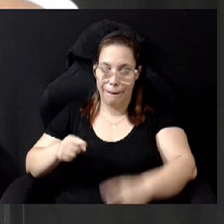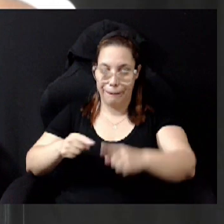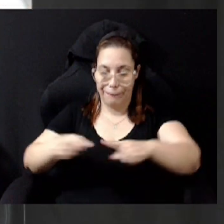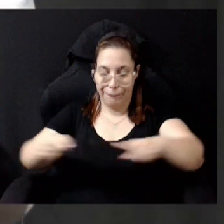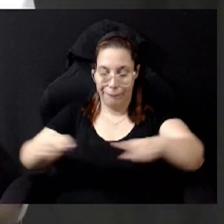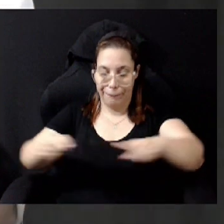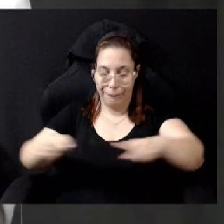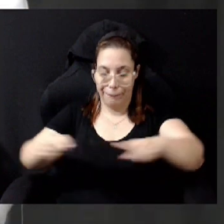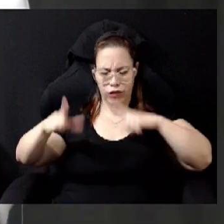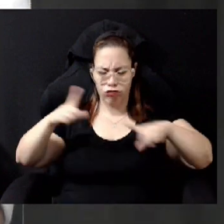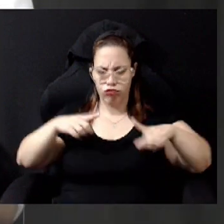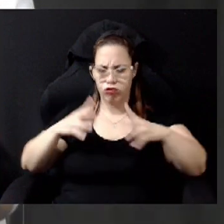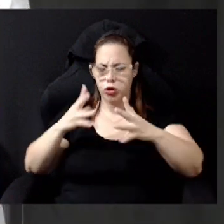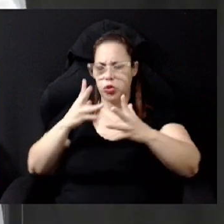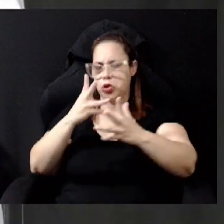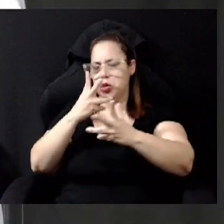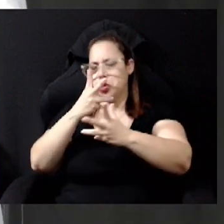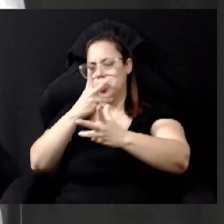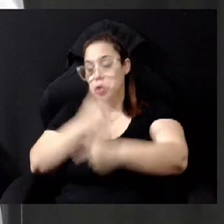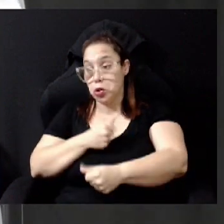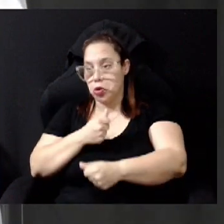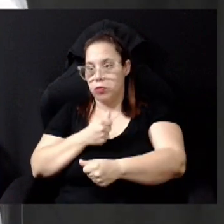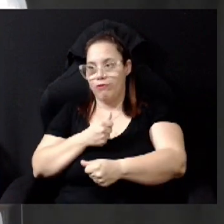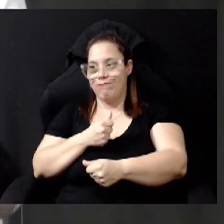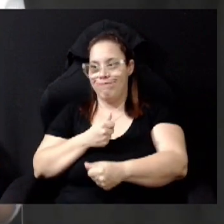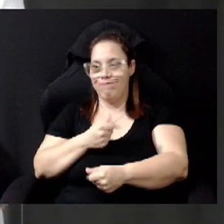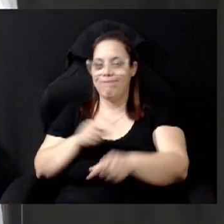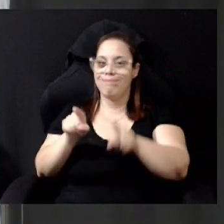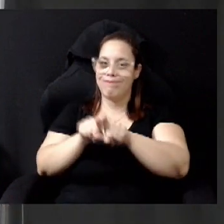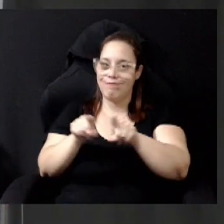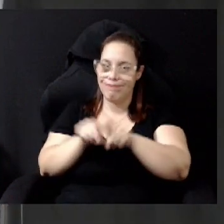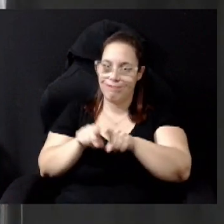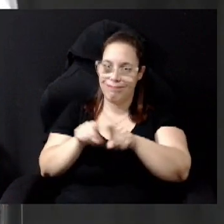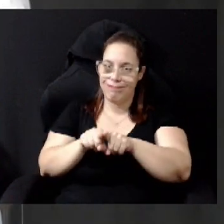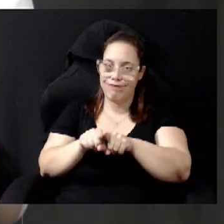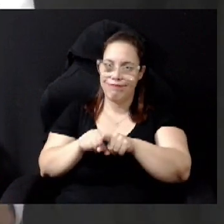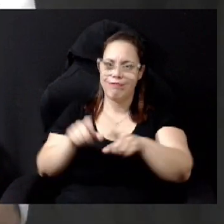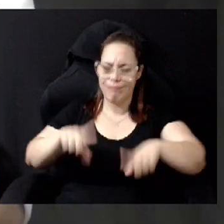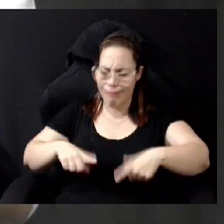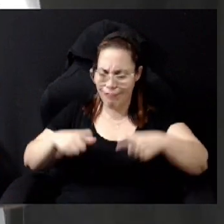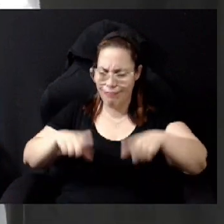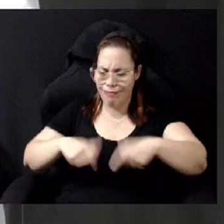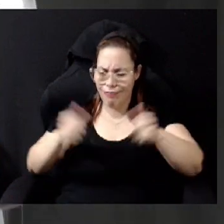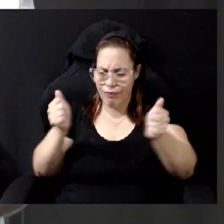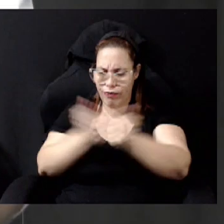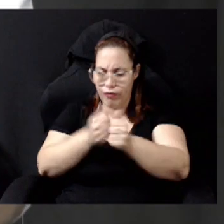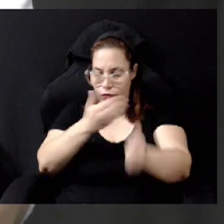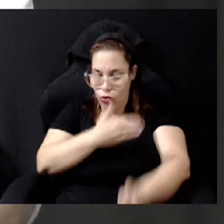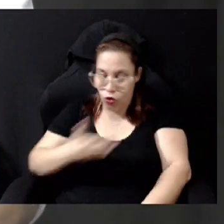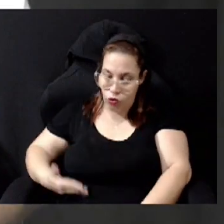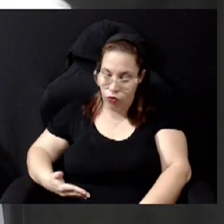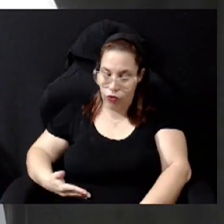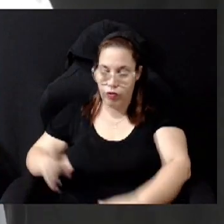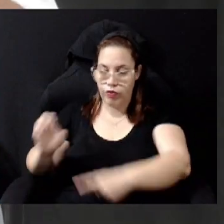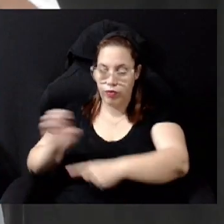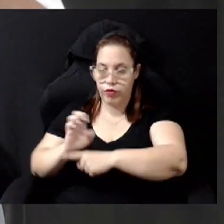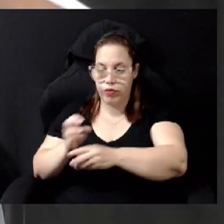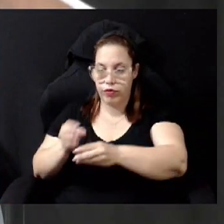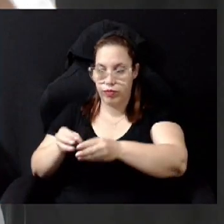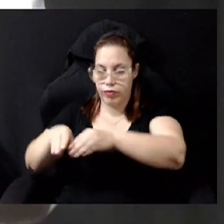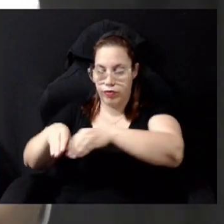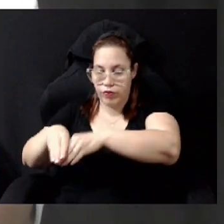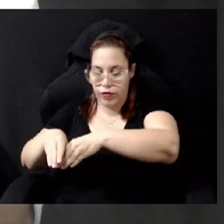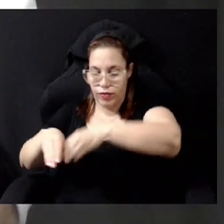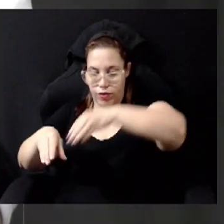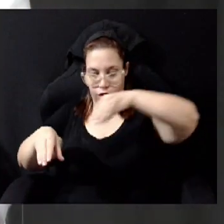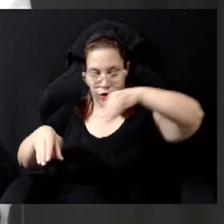coisa mais linda do mundo. E nós também estamos batalhando junto com o governador do estado, desapropriando uma área